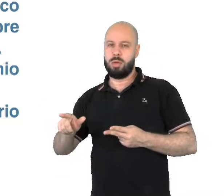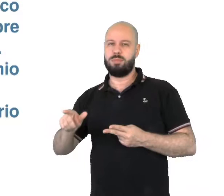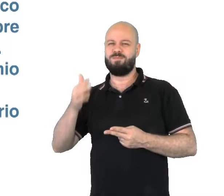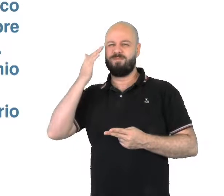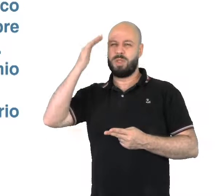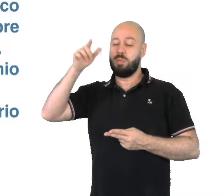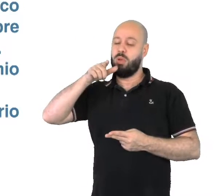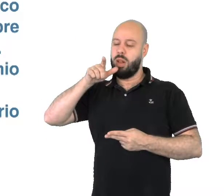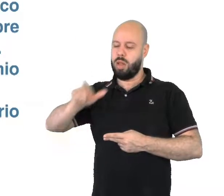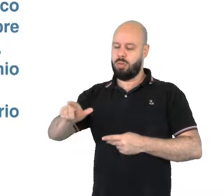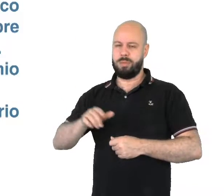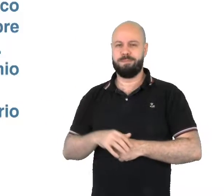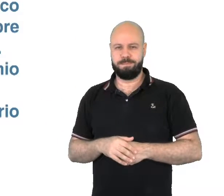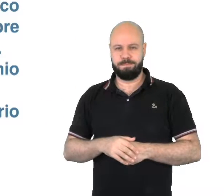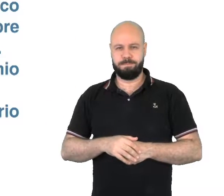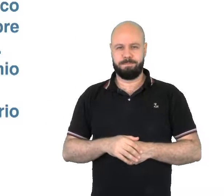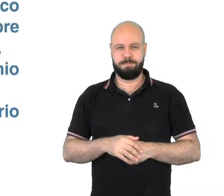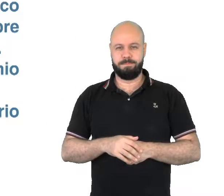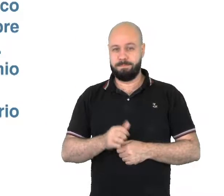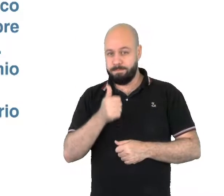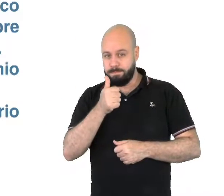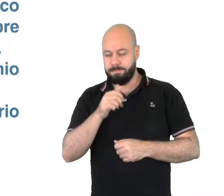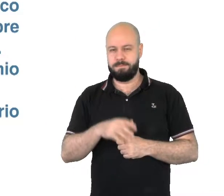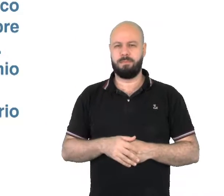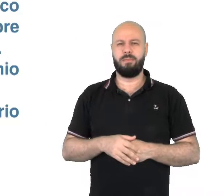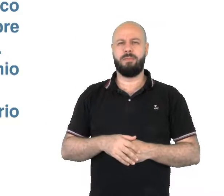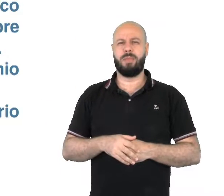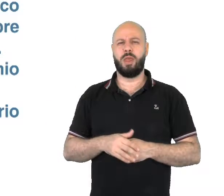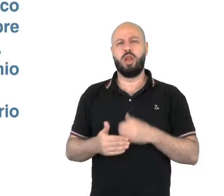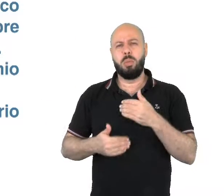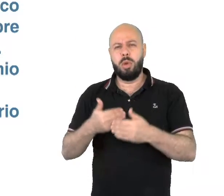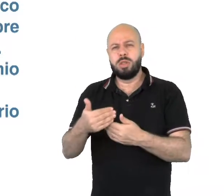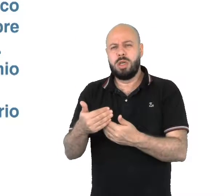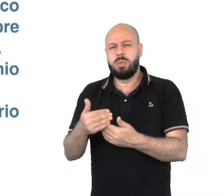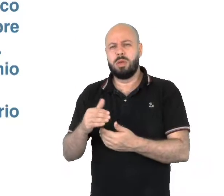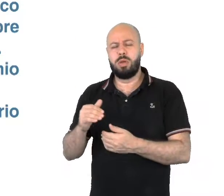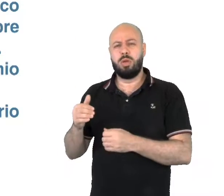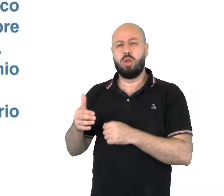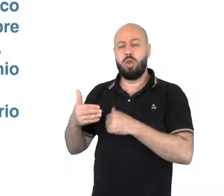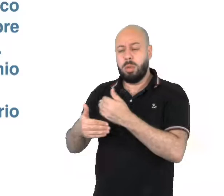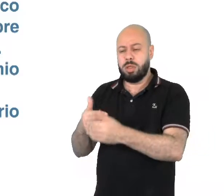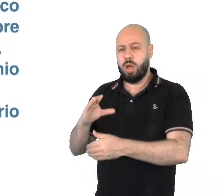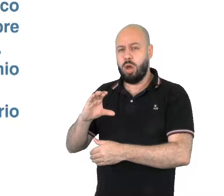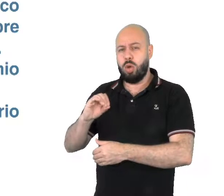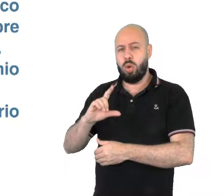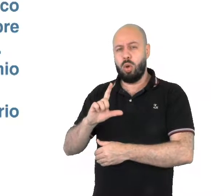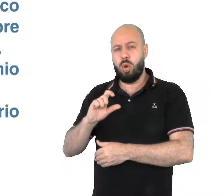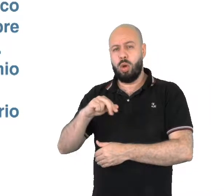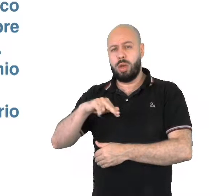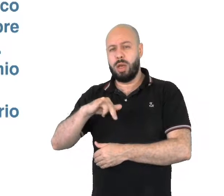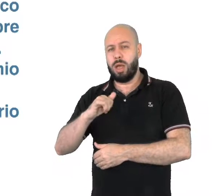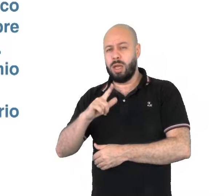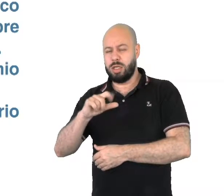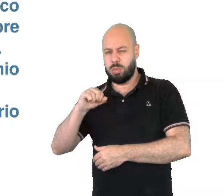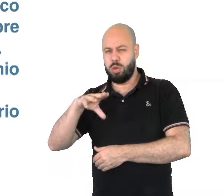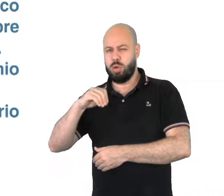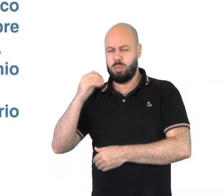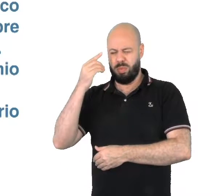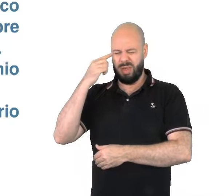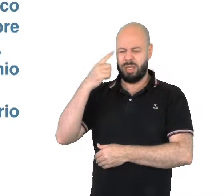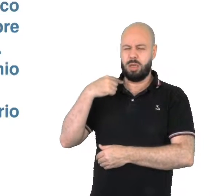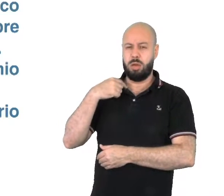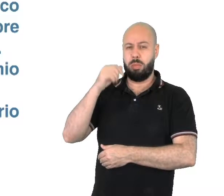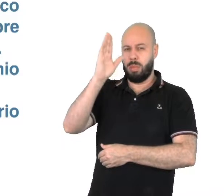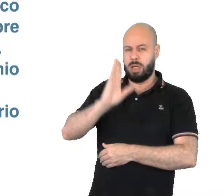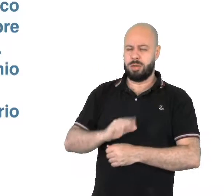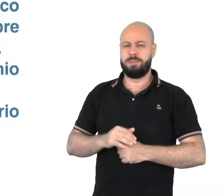principalmente. Ok, pessoal? Nos processos de colonialismo, o que acontecia? Vamos pôr o exemplo do Brasil, tá